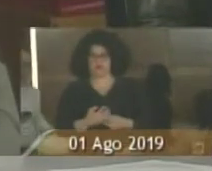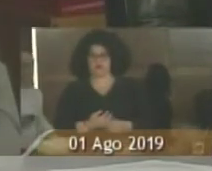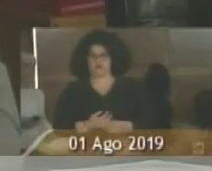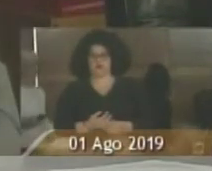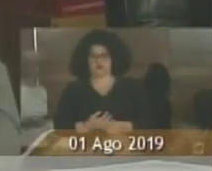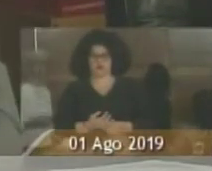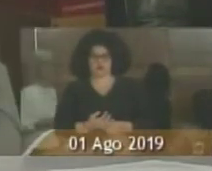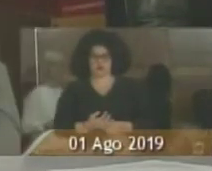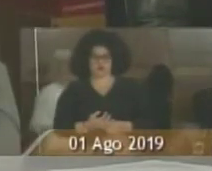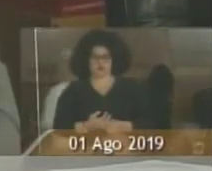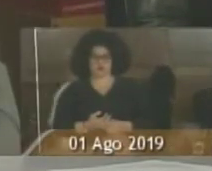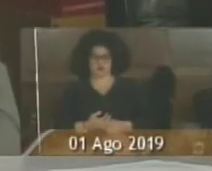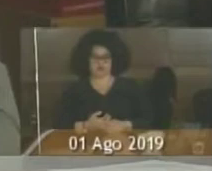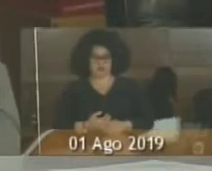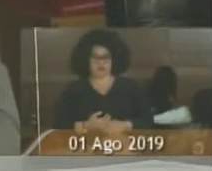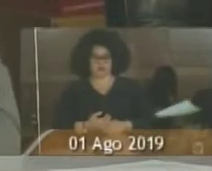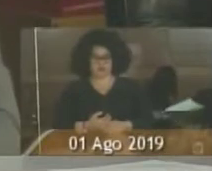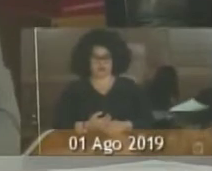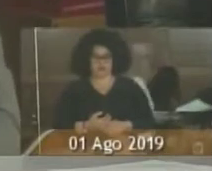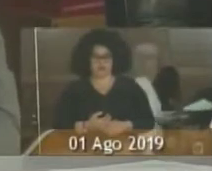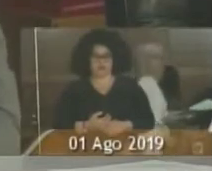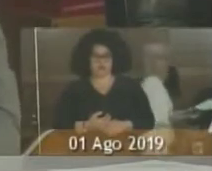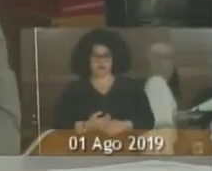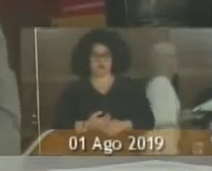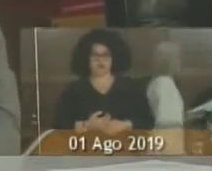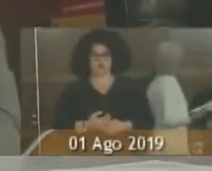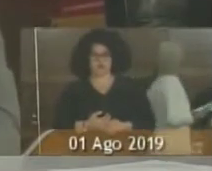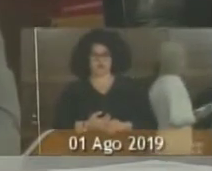José Pimenta, bairro Japuíba.